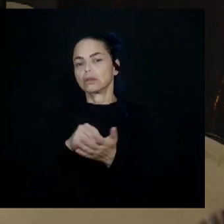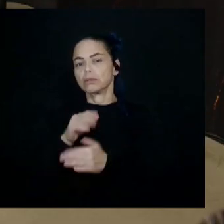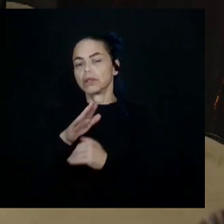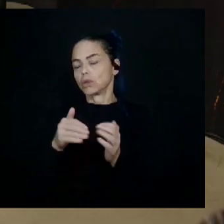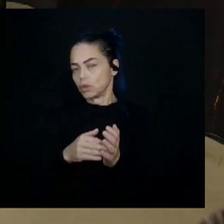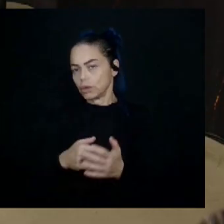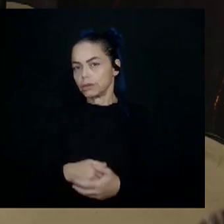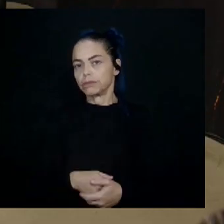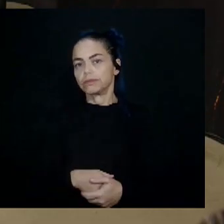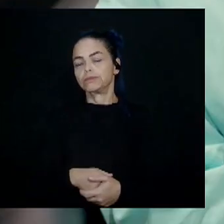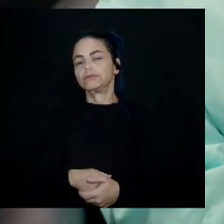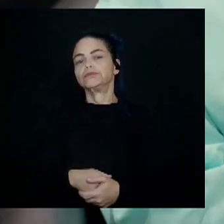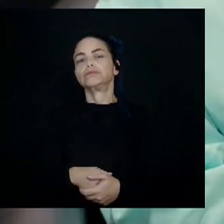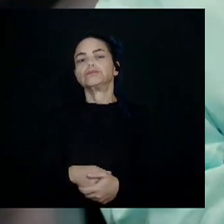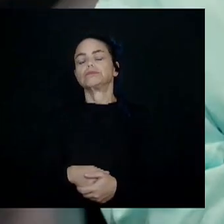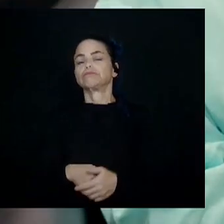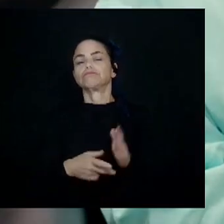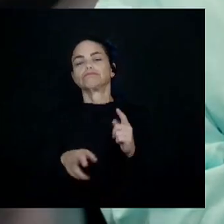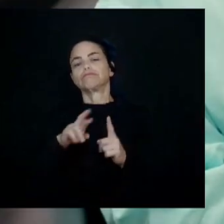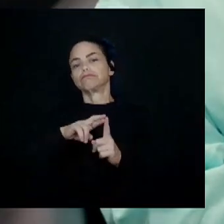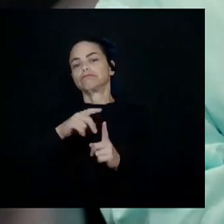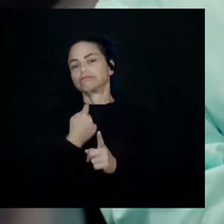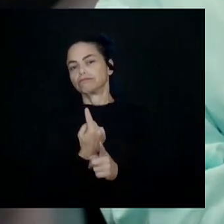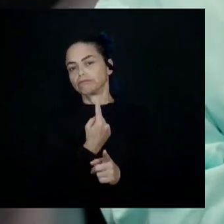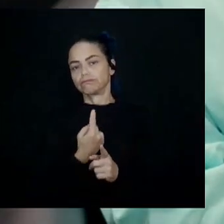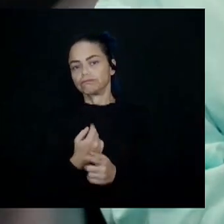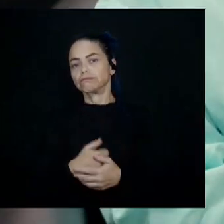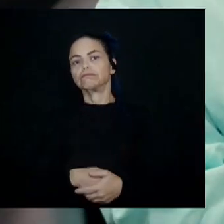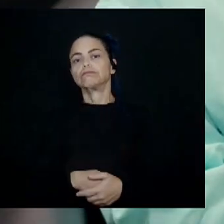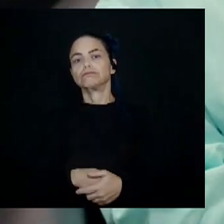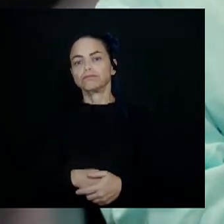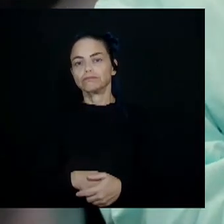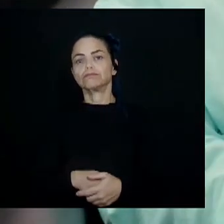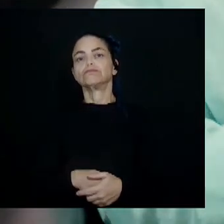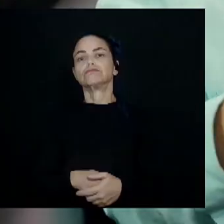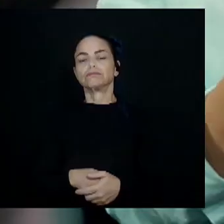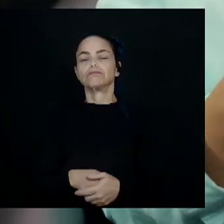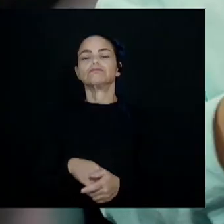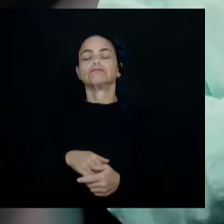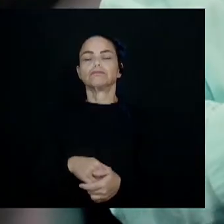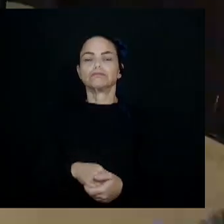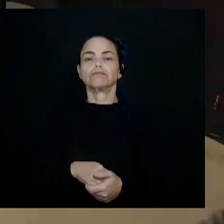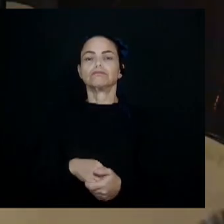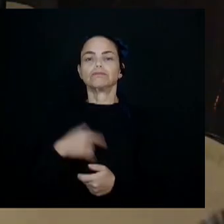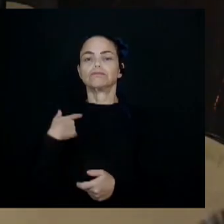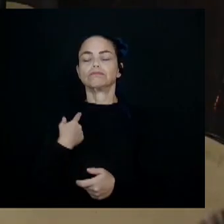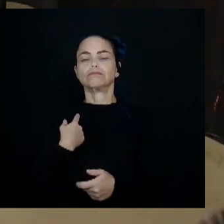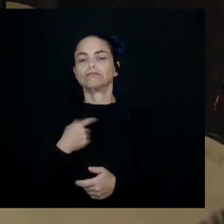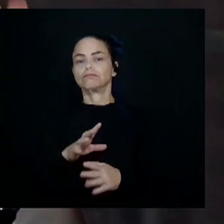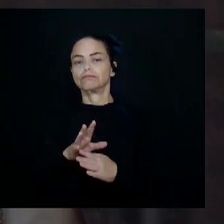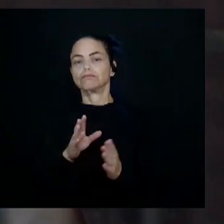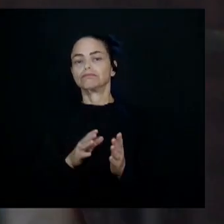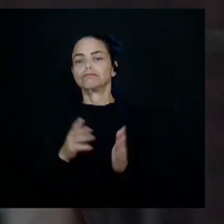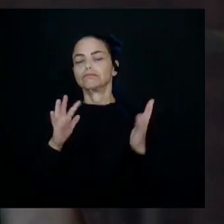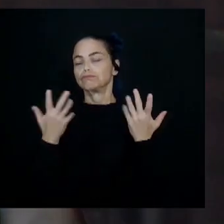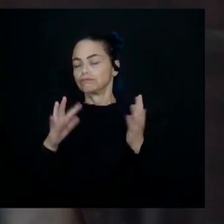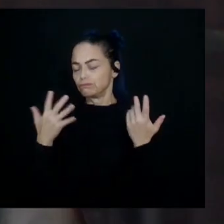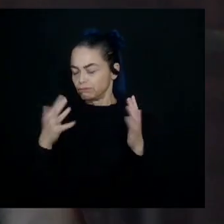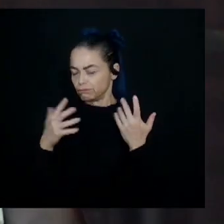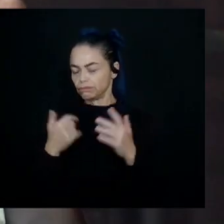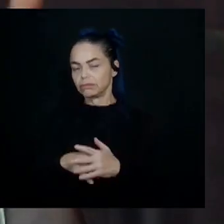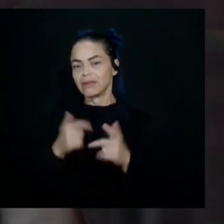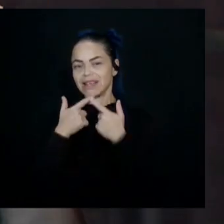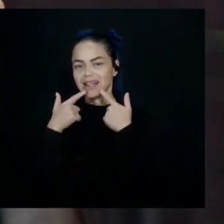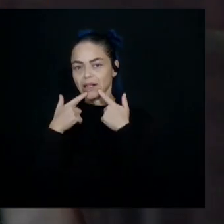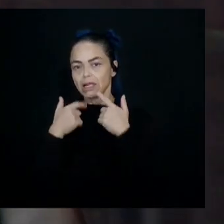não têm referência, né? Nós somos a referência. Somos espelho, né? Está todo mundo ali batendo palma, sorrindo para aquela pessoa que está